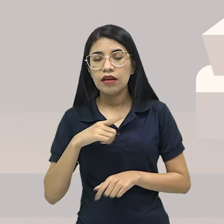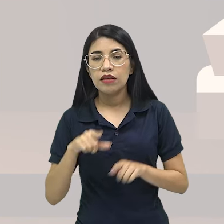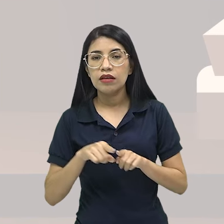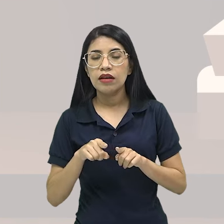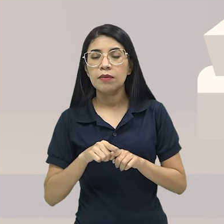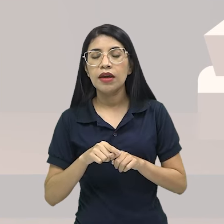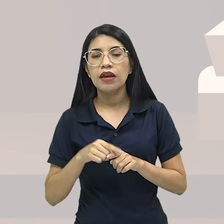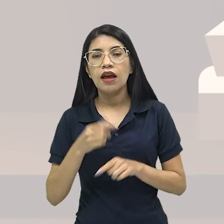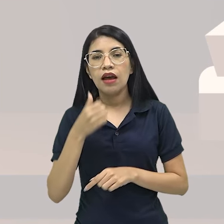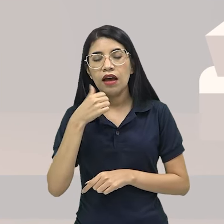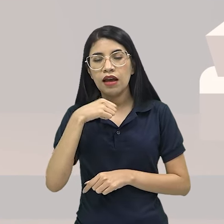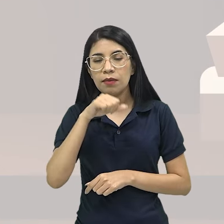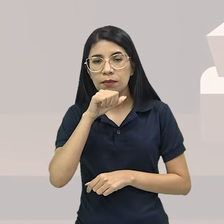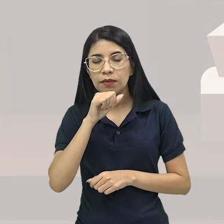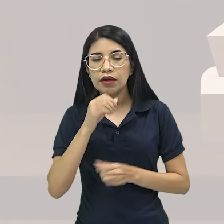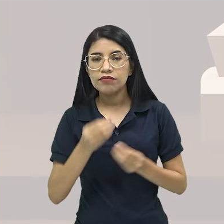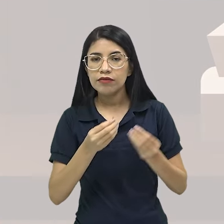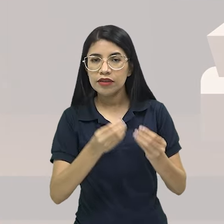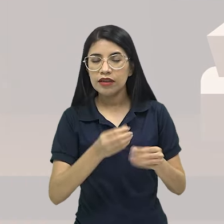de Tebas.